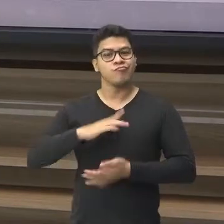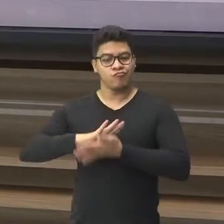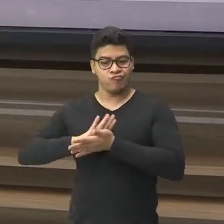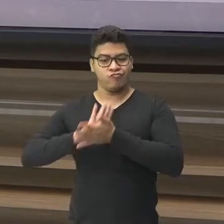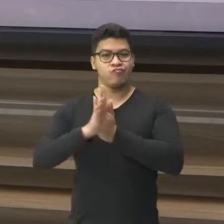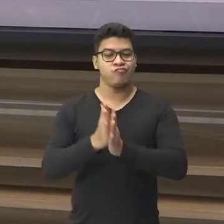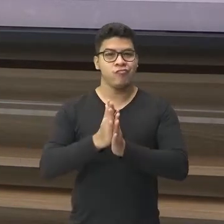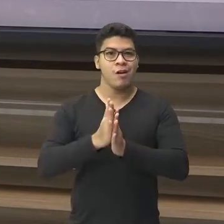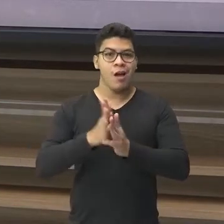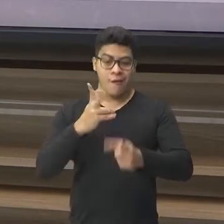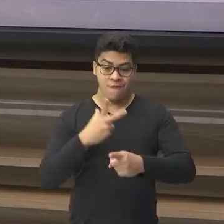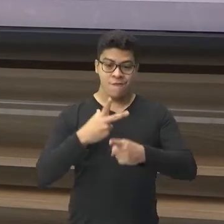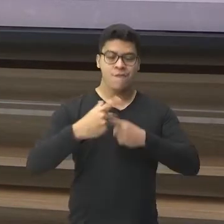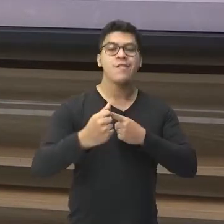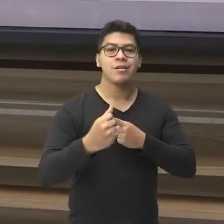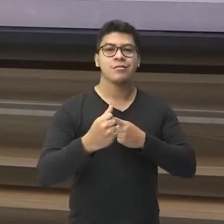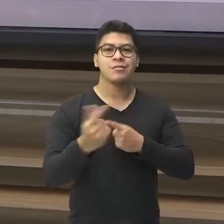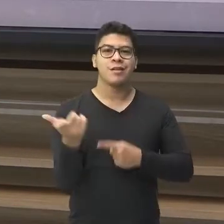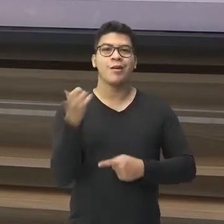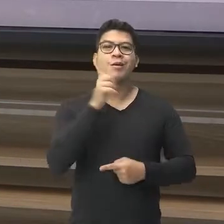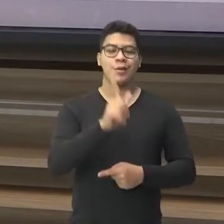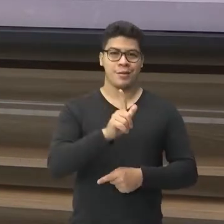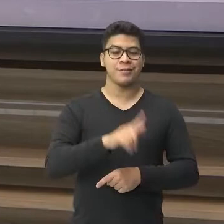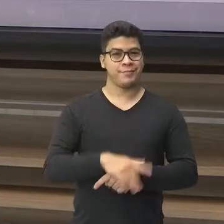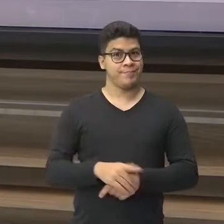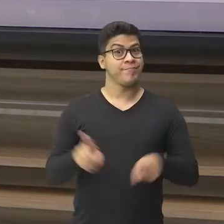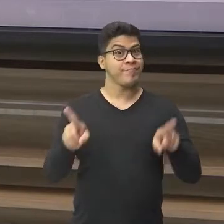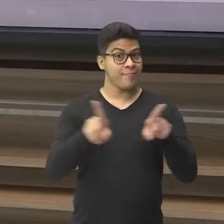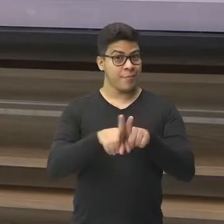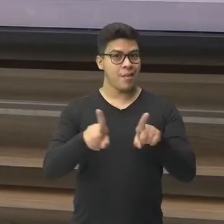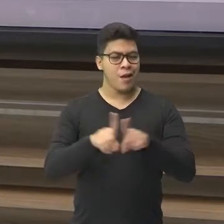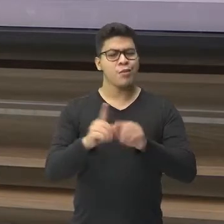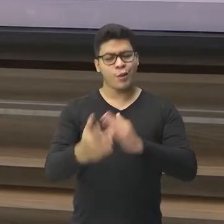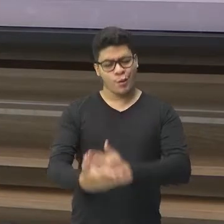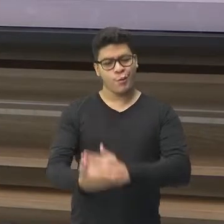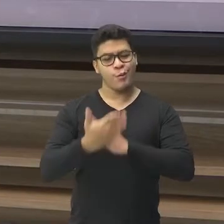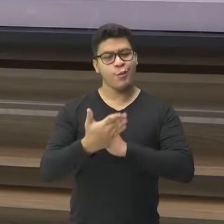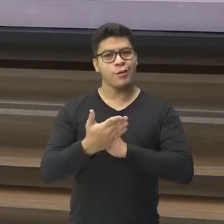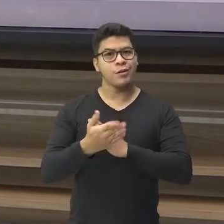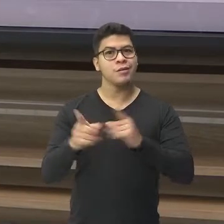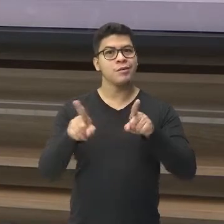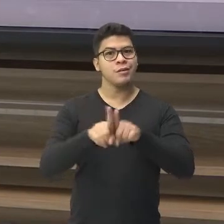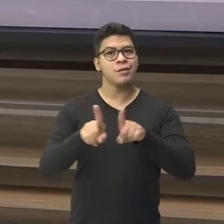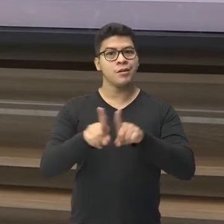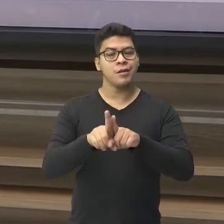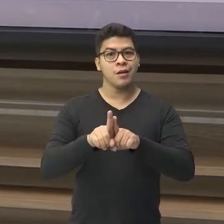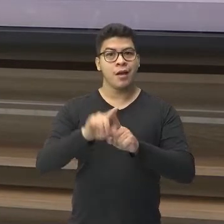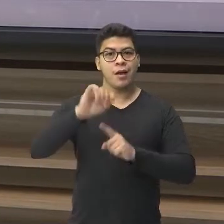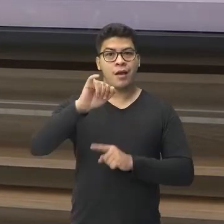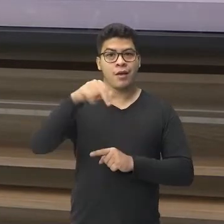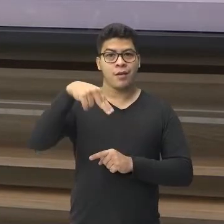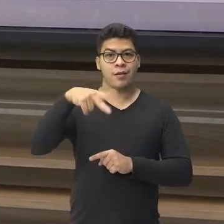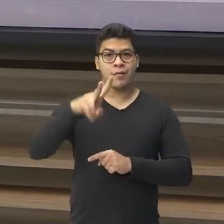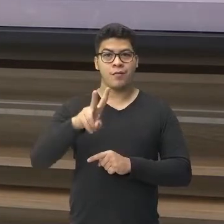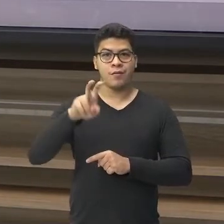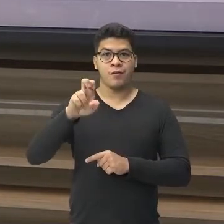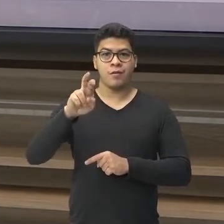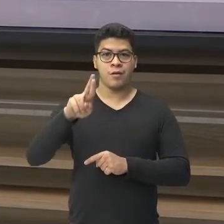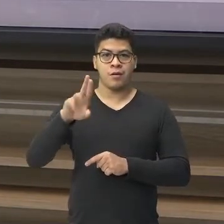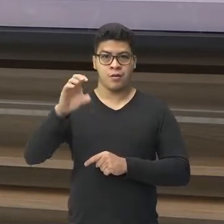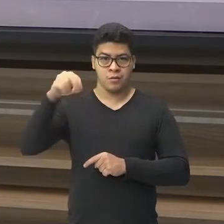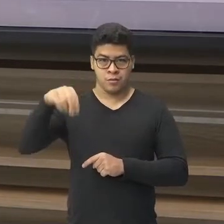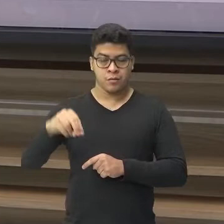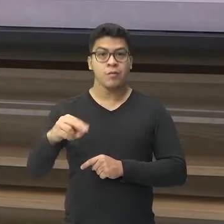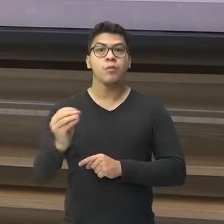exército alemão e travar diversas batalhas. Eles também foram auxiliados pelo chamado General Inverno. O inverno na Rússia é